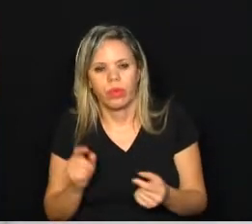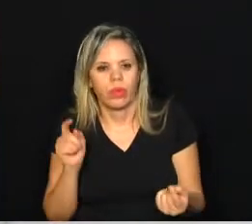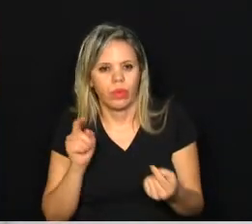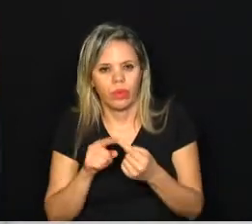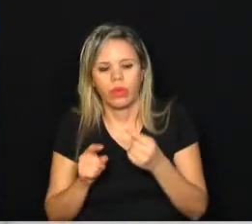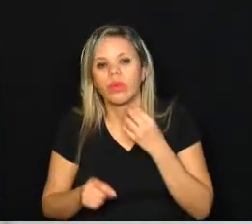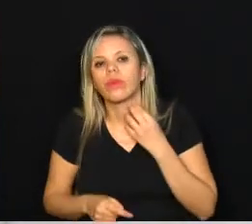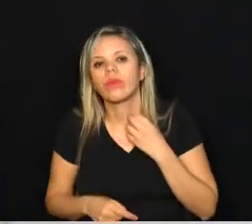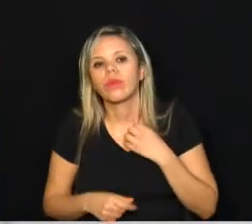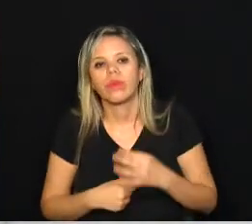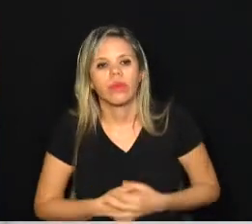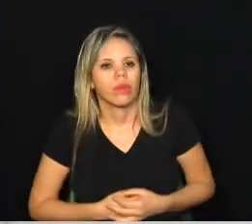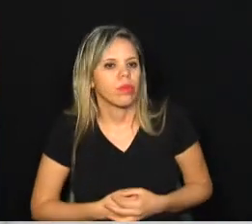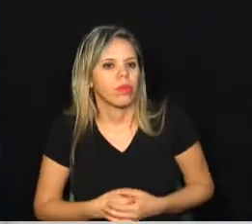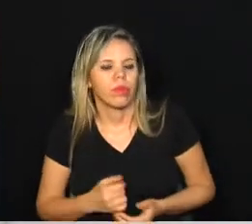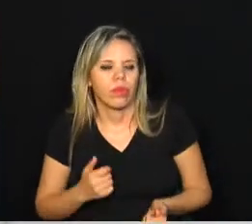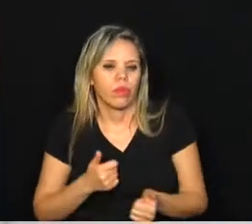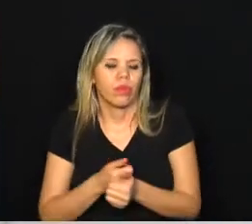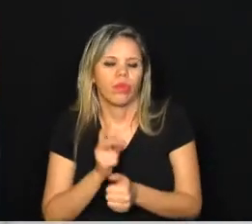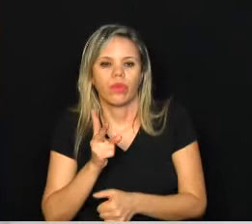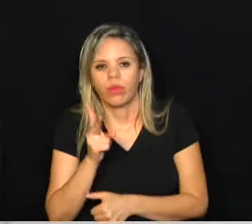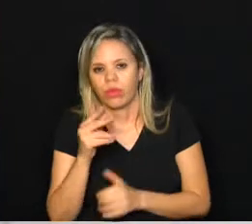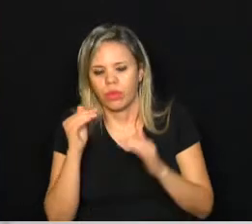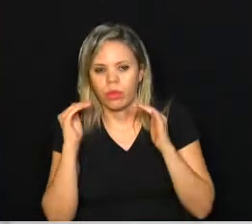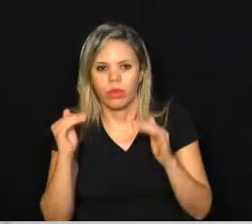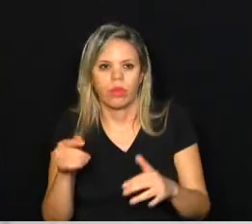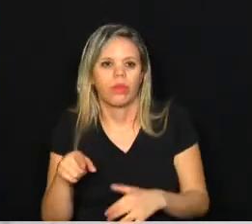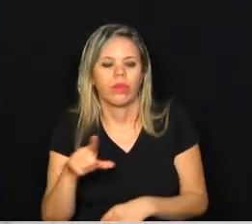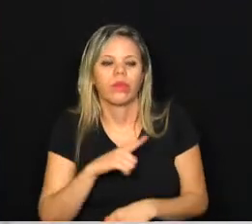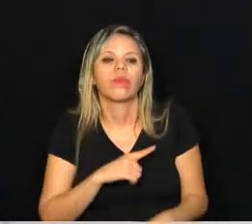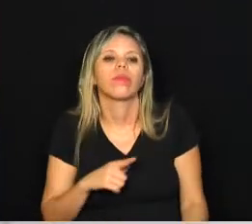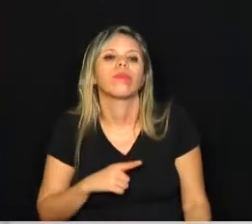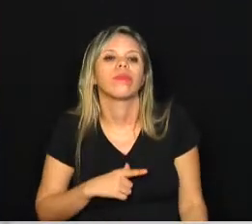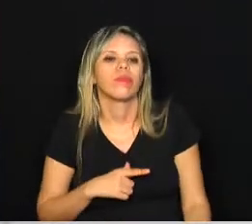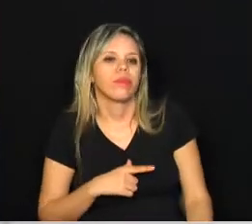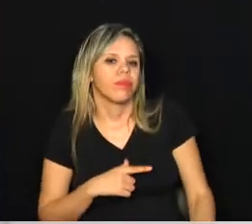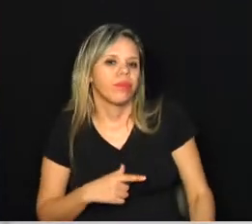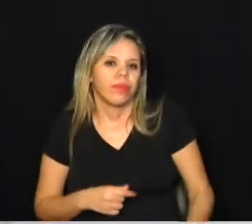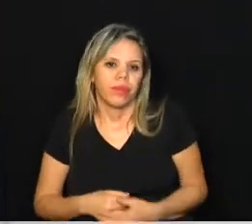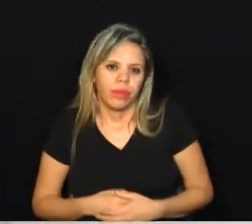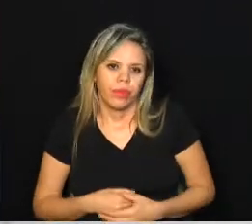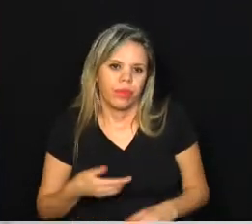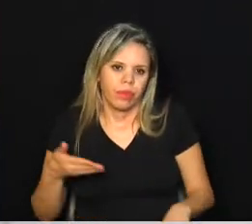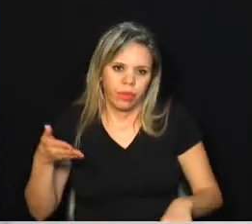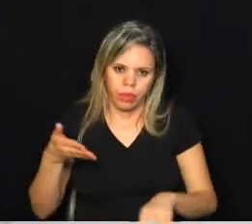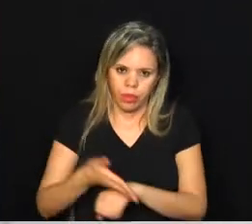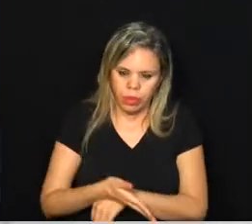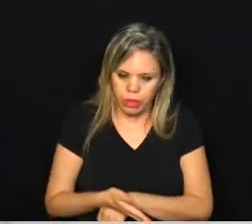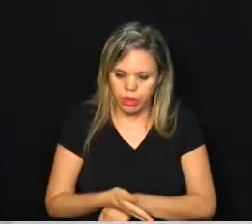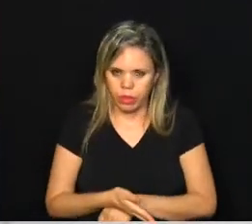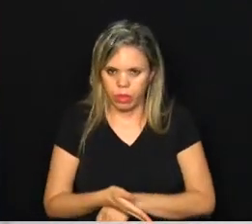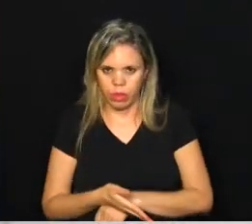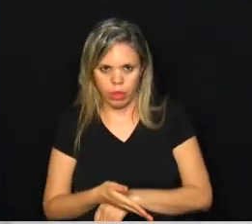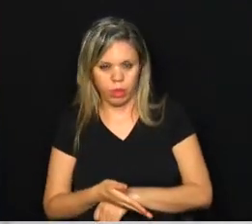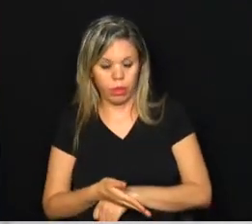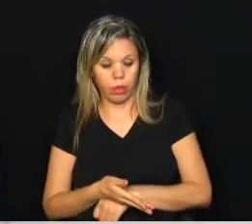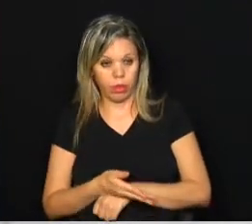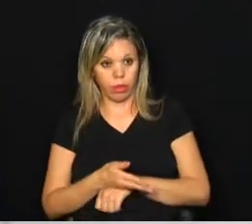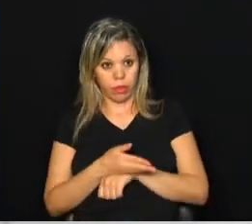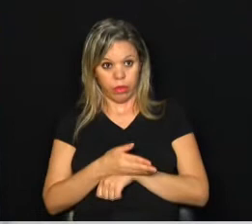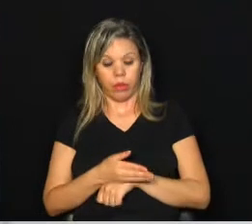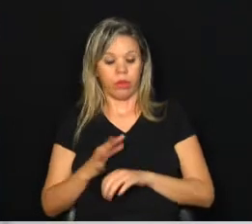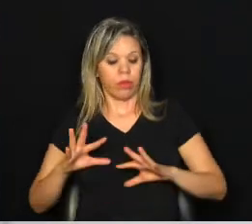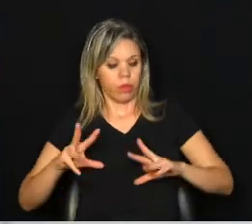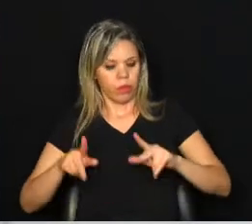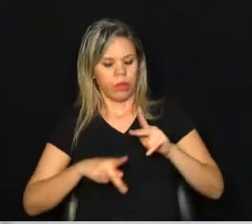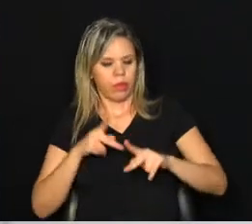sentido, né, seguir aí por esse caminho, que você tenha esse acesso para todas